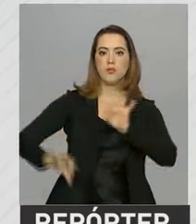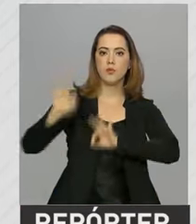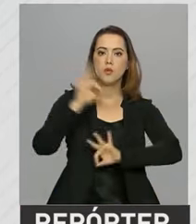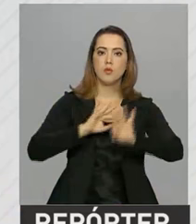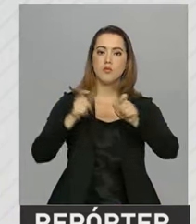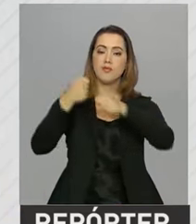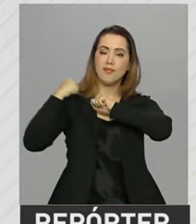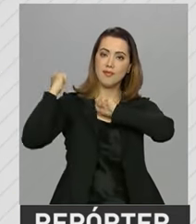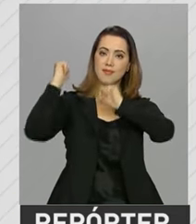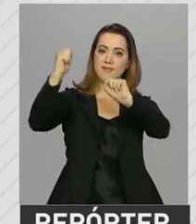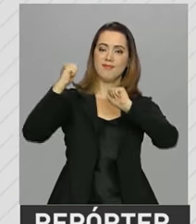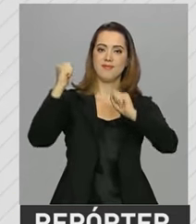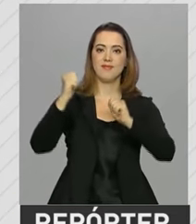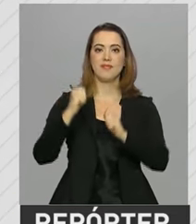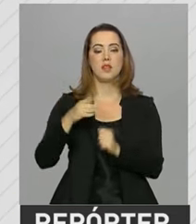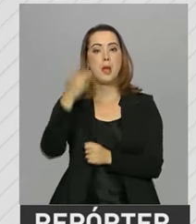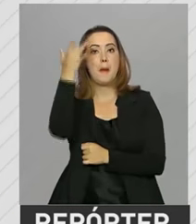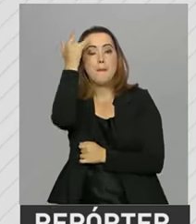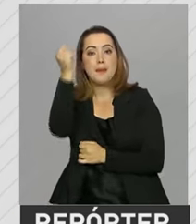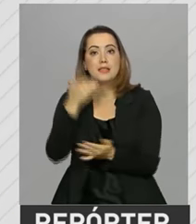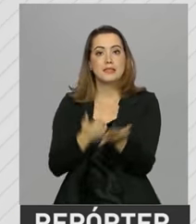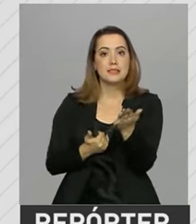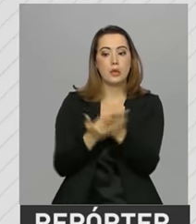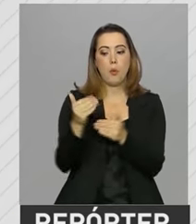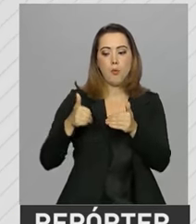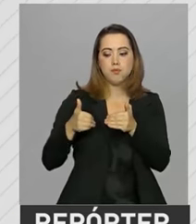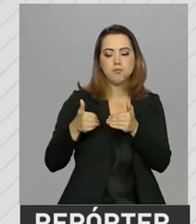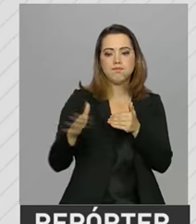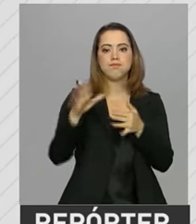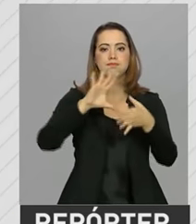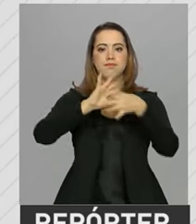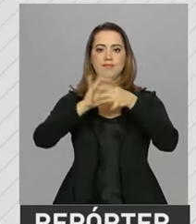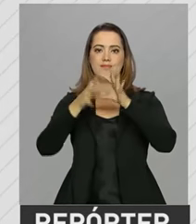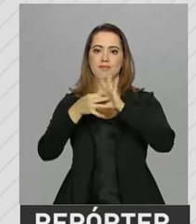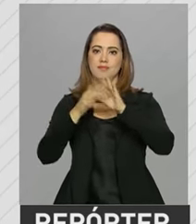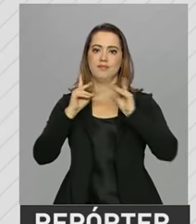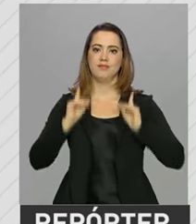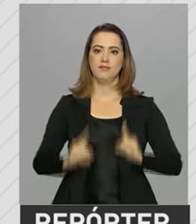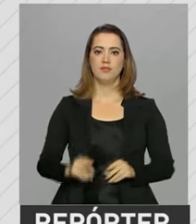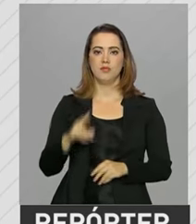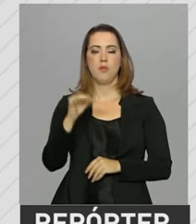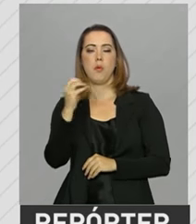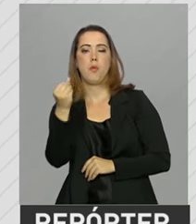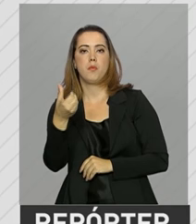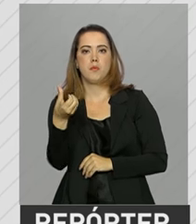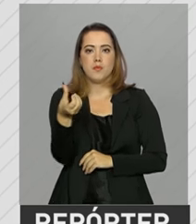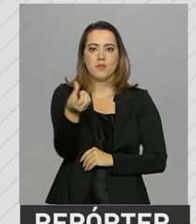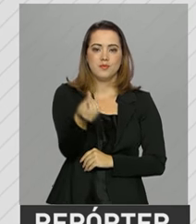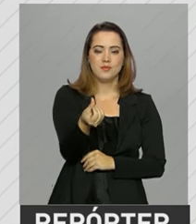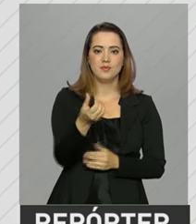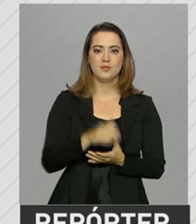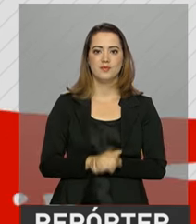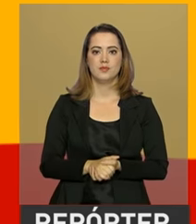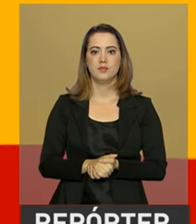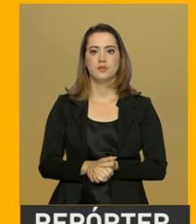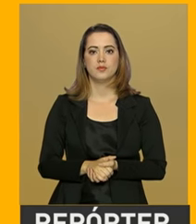Prepare a sua torcida. Amanhã é a abertura oficial dos Jogos Paralímpicos Rio